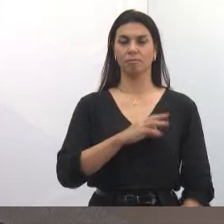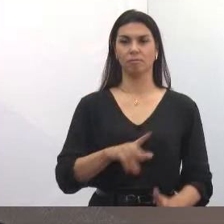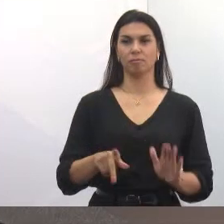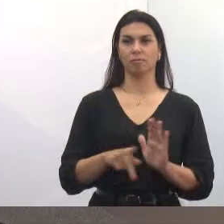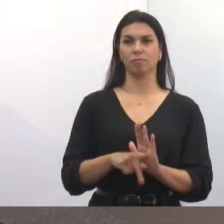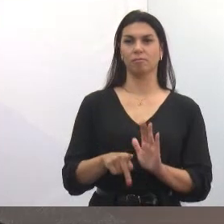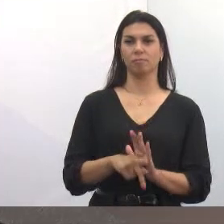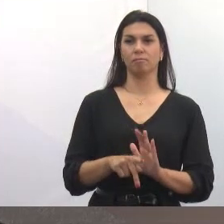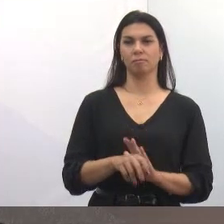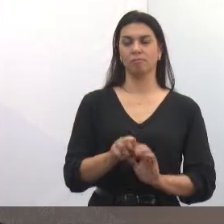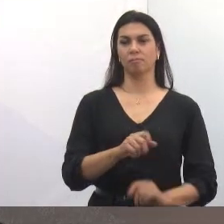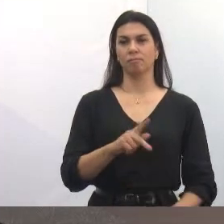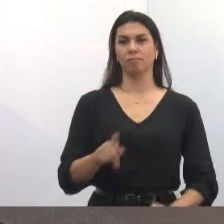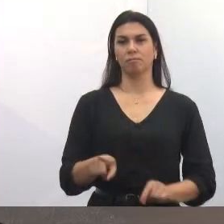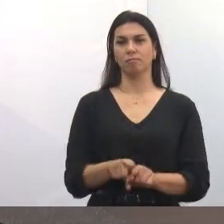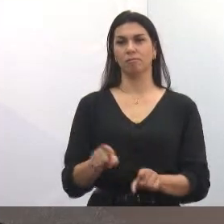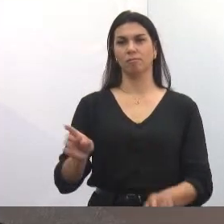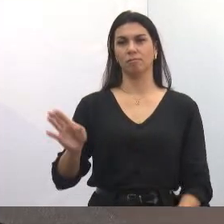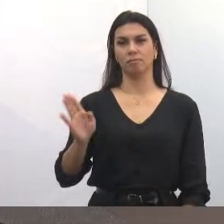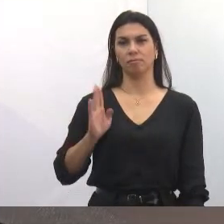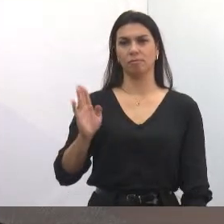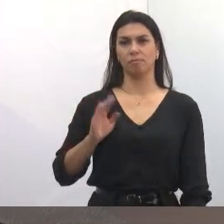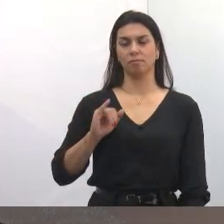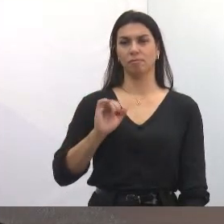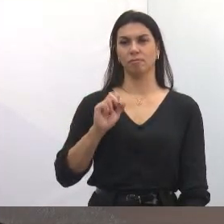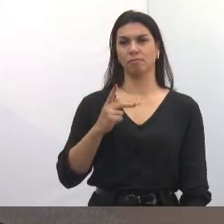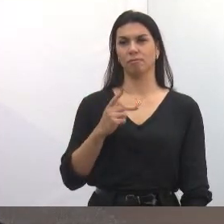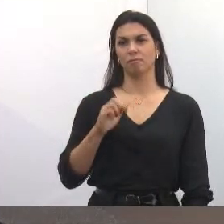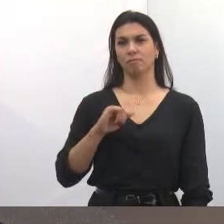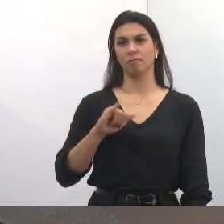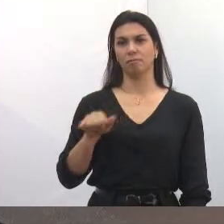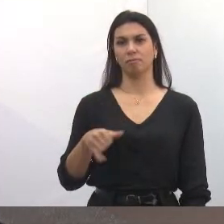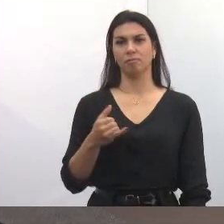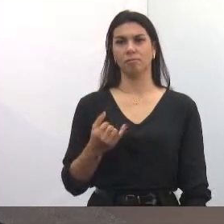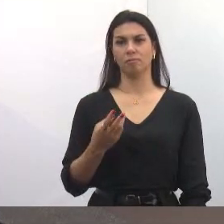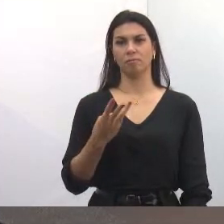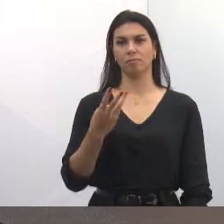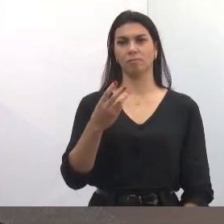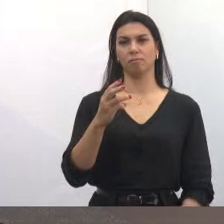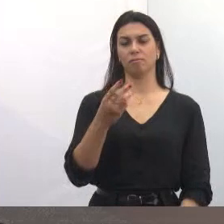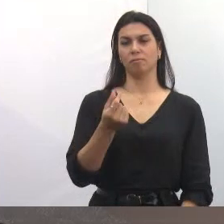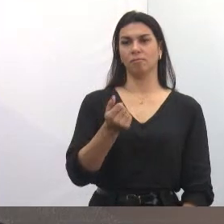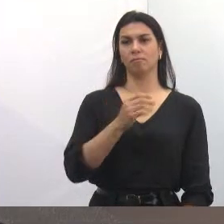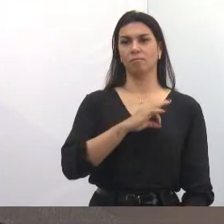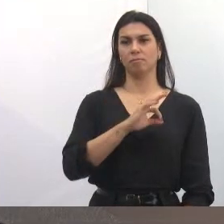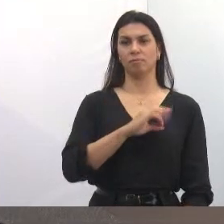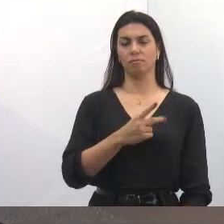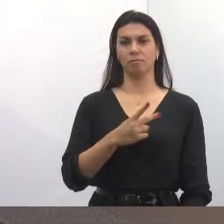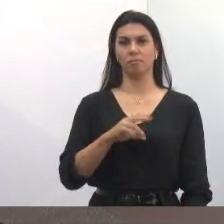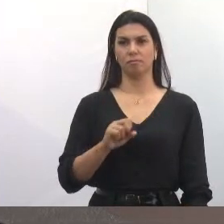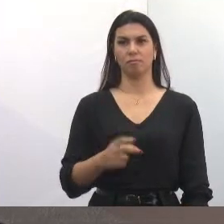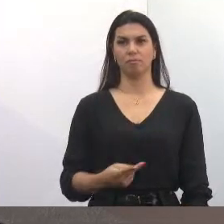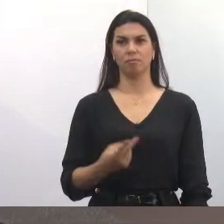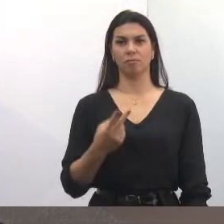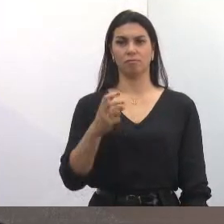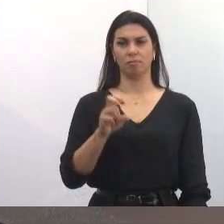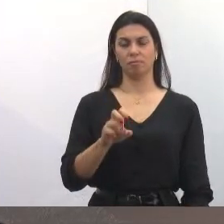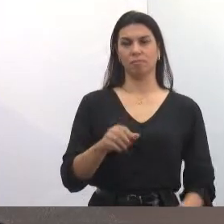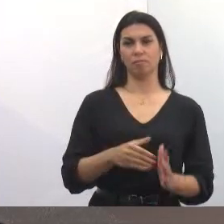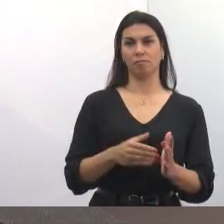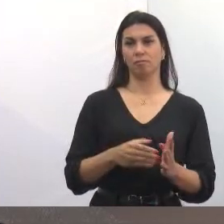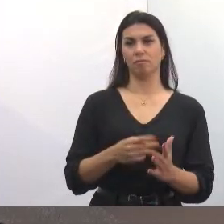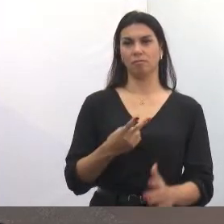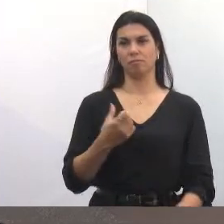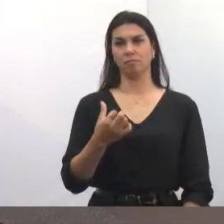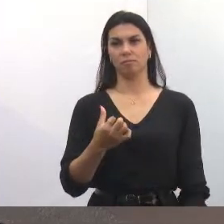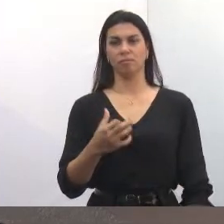e pensões do IPMJ que superem a 3 salários mínimos para o ano 2025-26? Resposta,